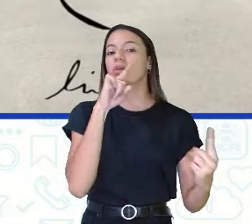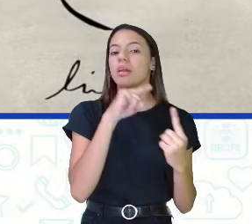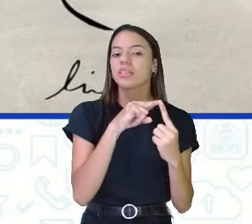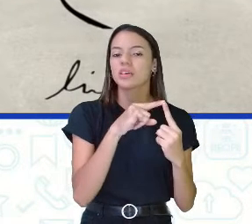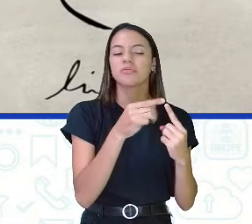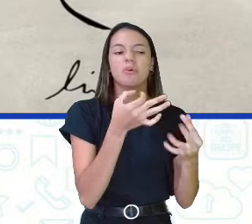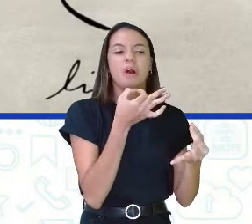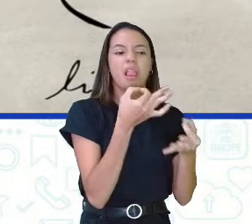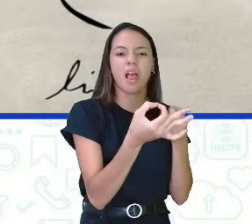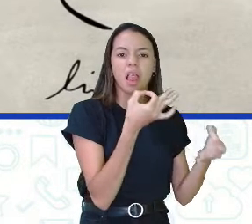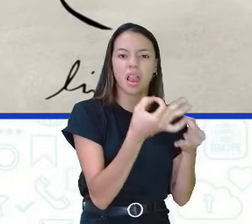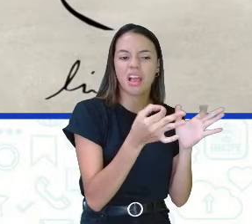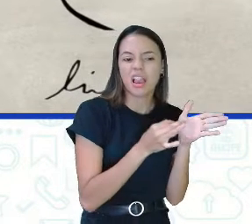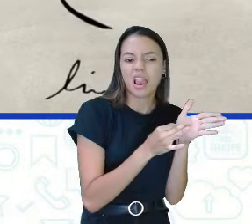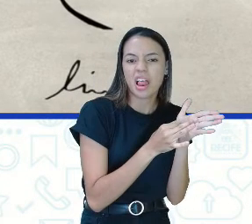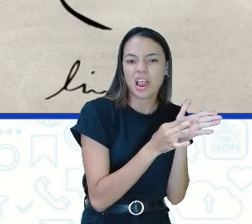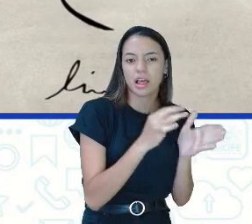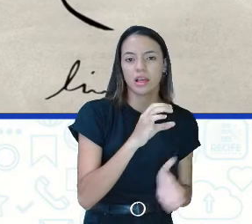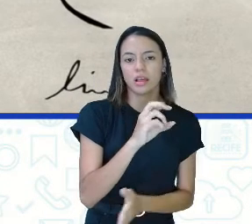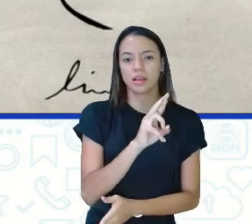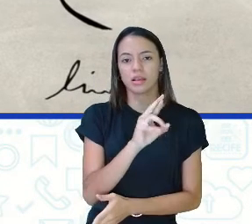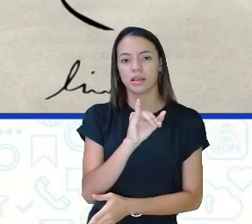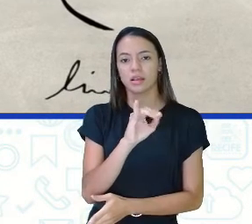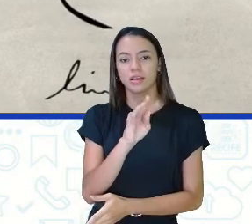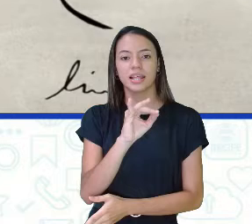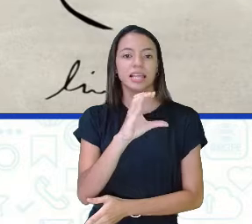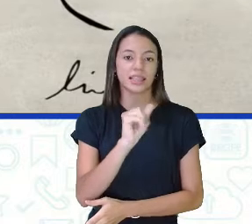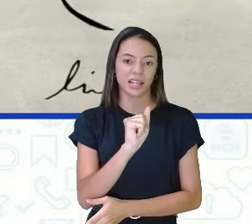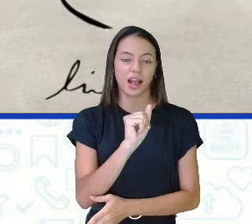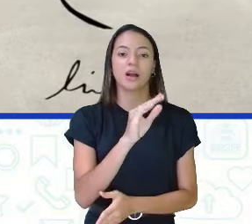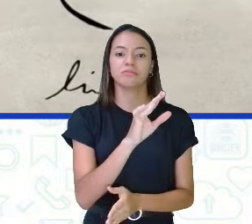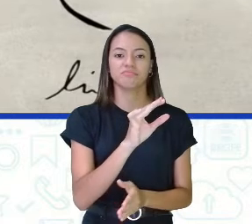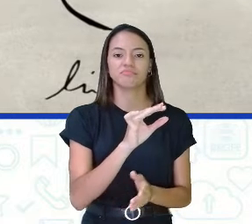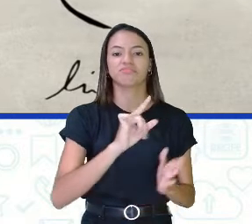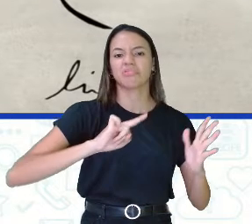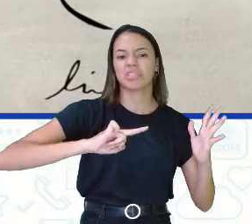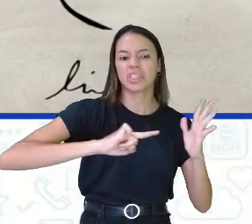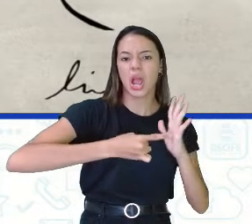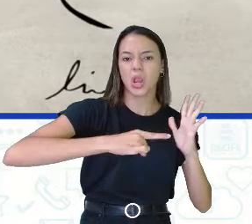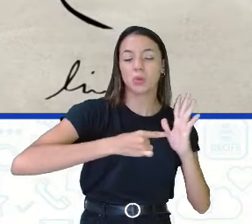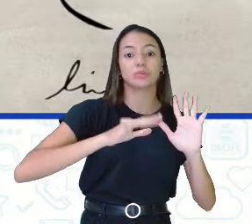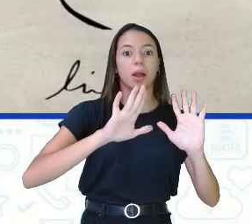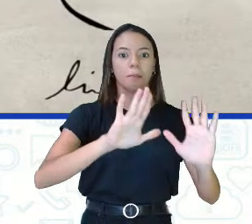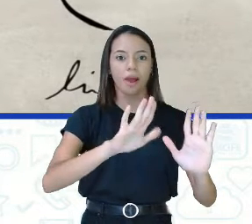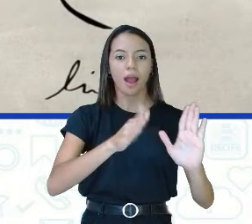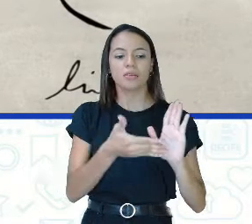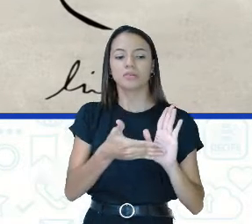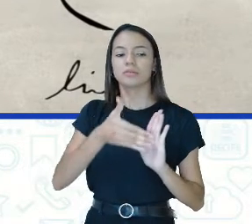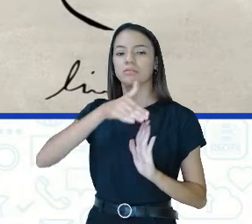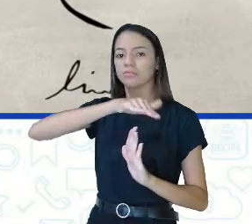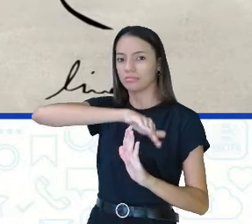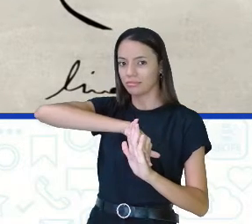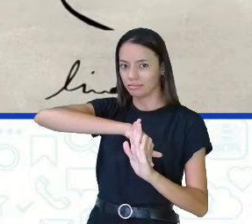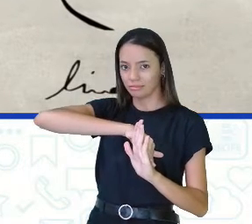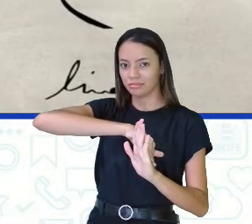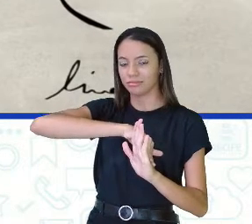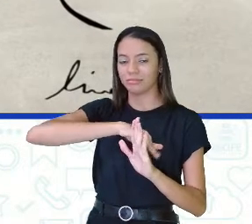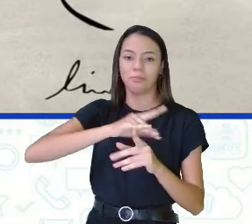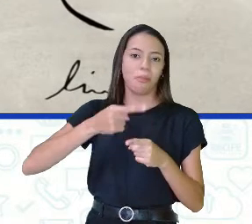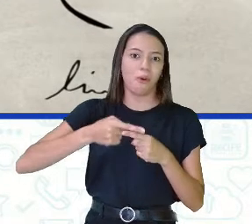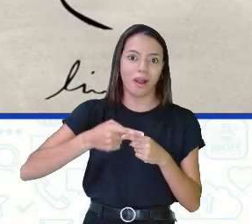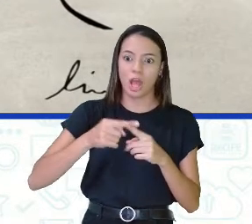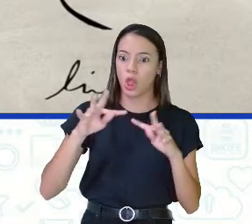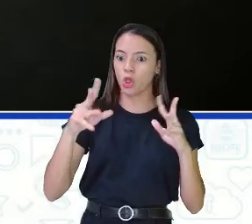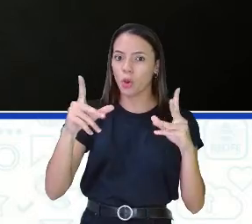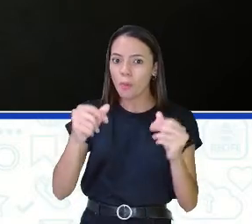essa função de censura, da função de denúncia, mas de maneira subliminar. Afinal de contas, não é todo mundo que